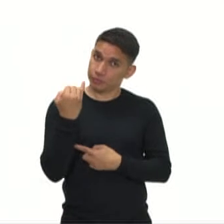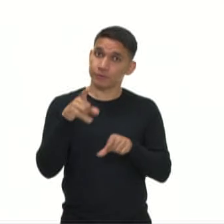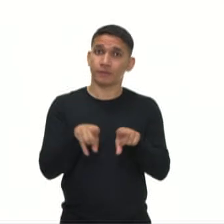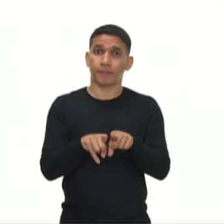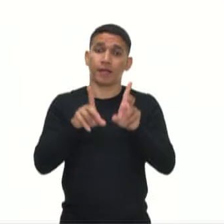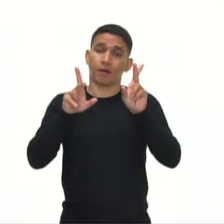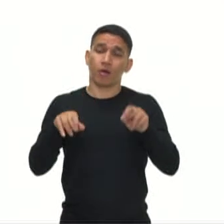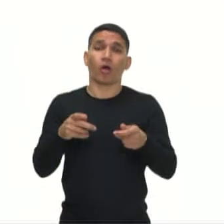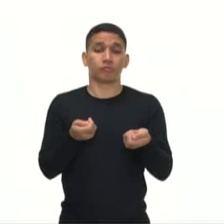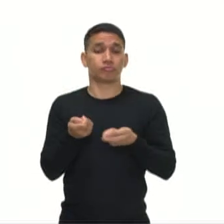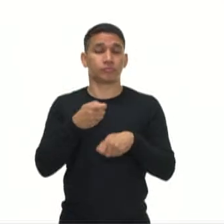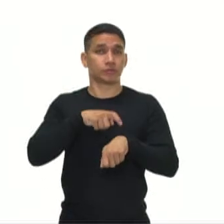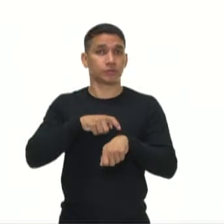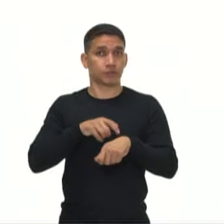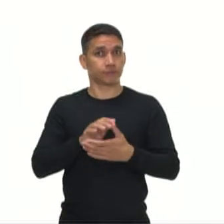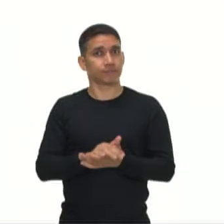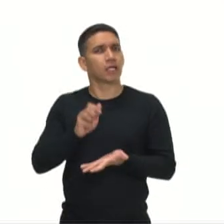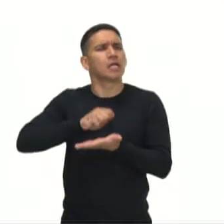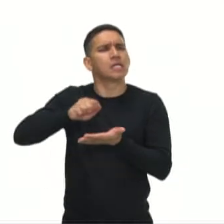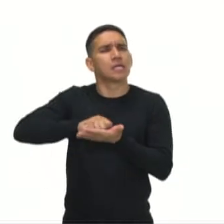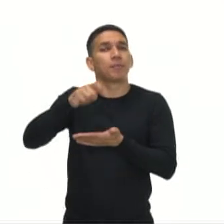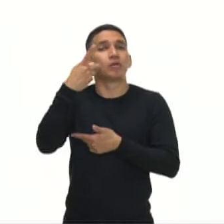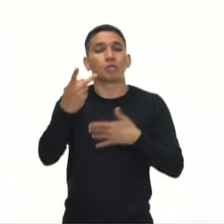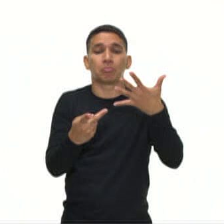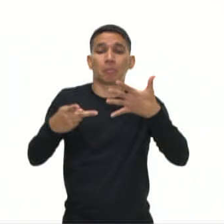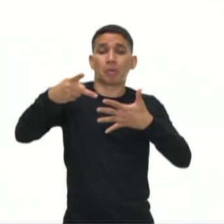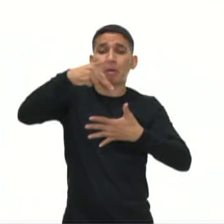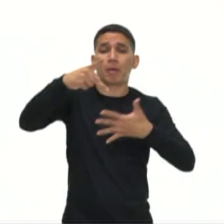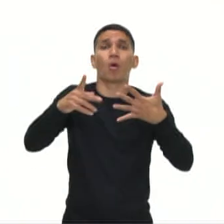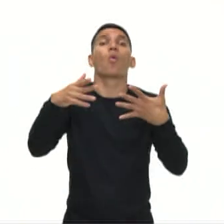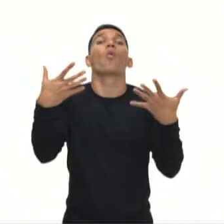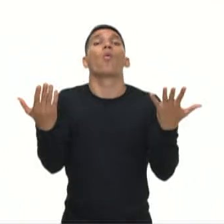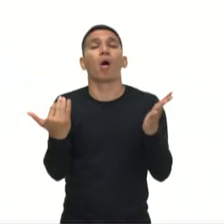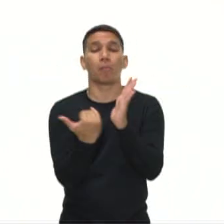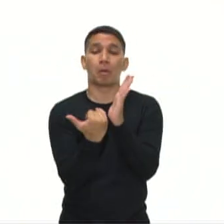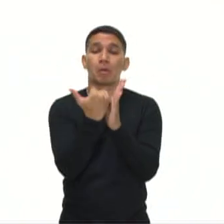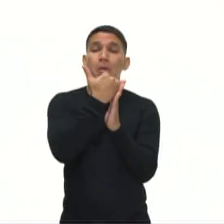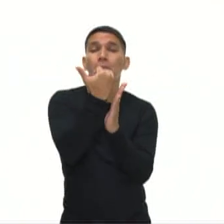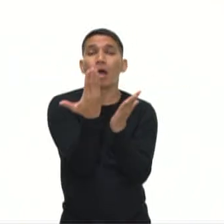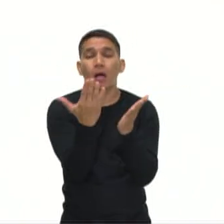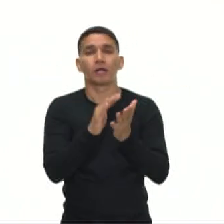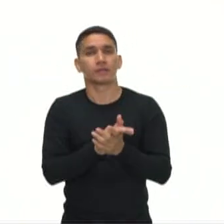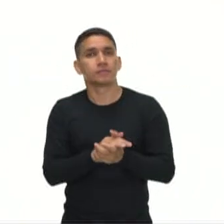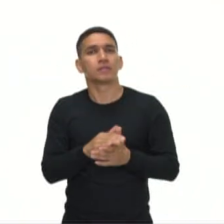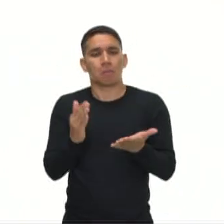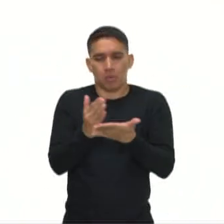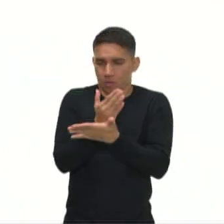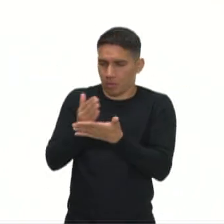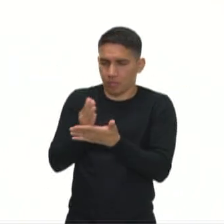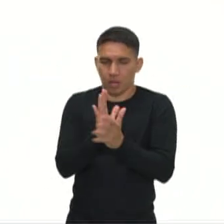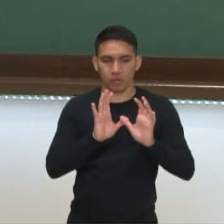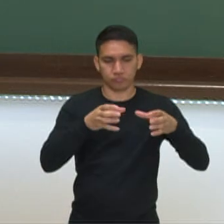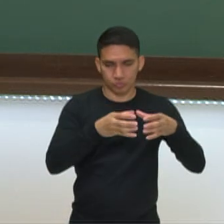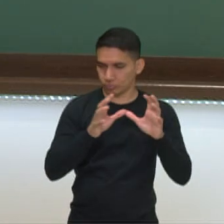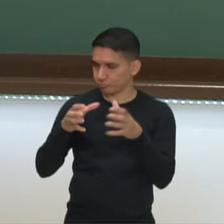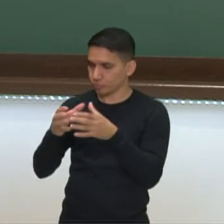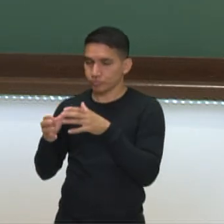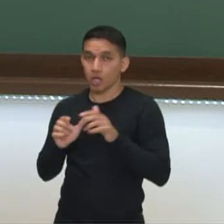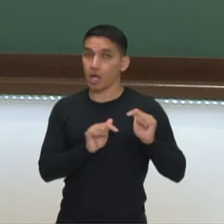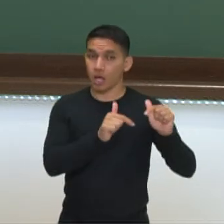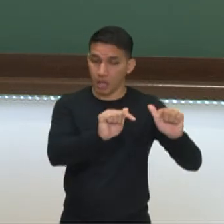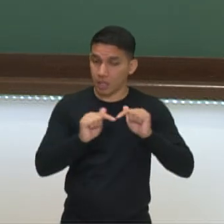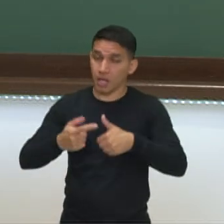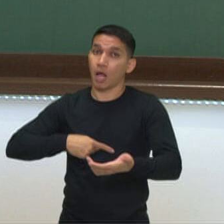né? Escreva quais são as suas prioridades, a ordem de prioridade, separe as suas tarefas, estabeleça o tempo de